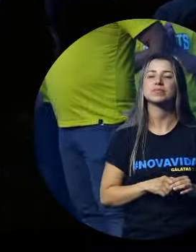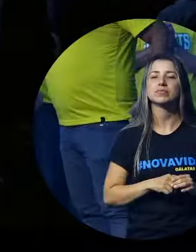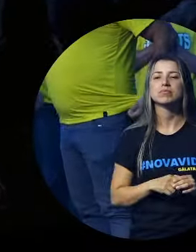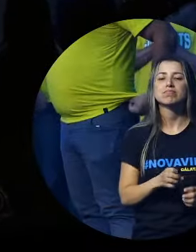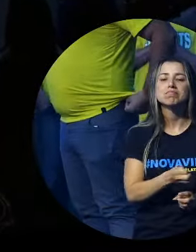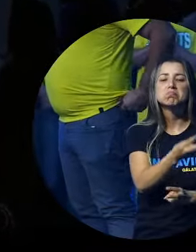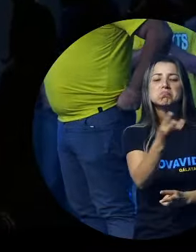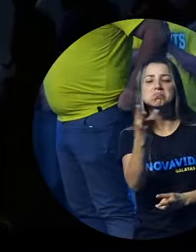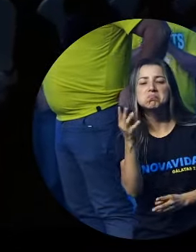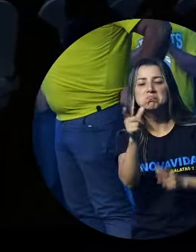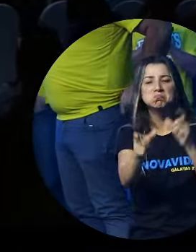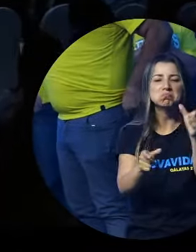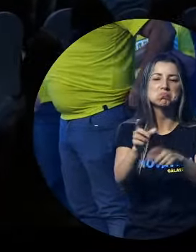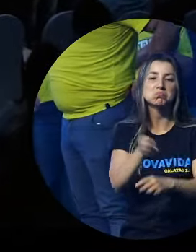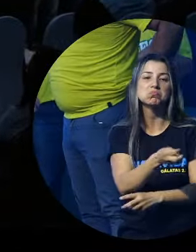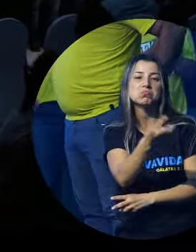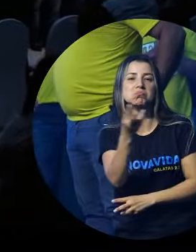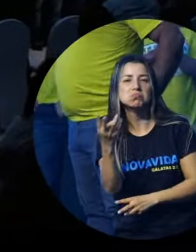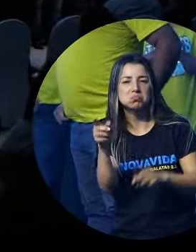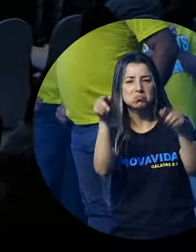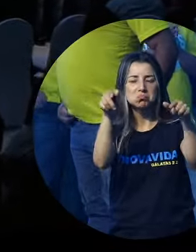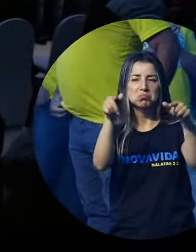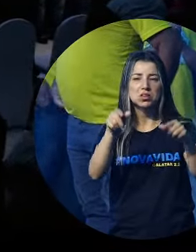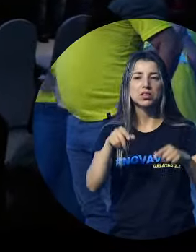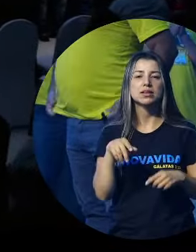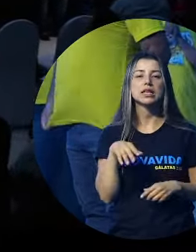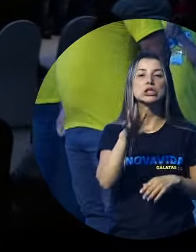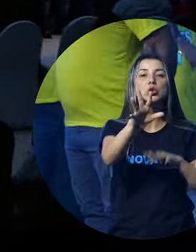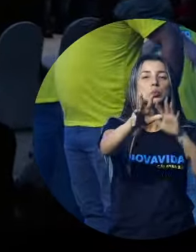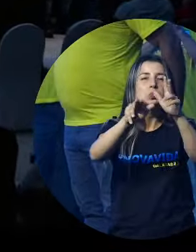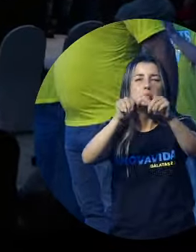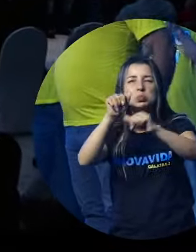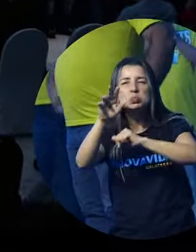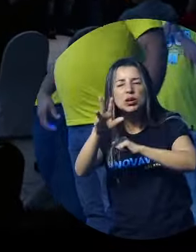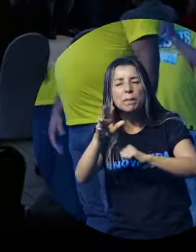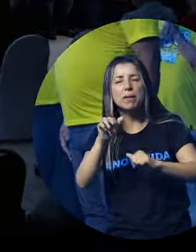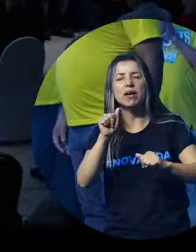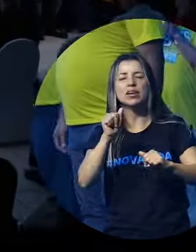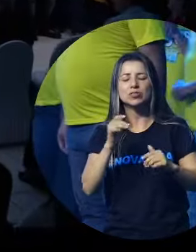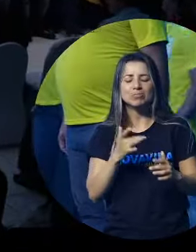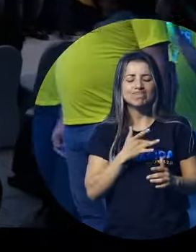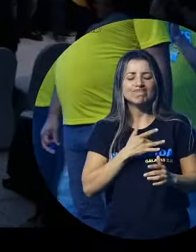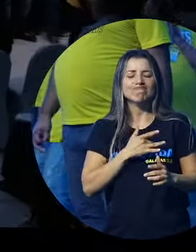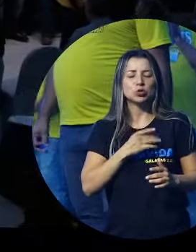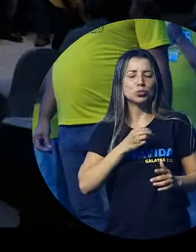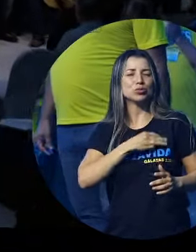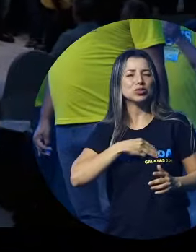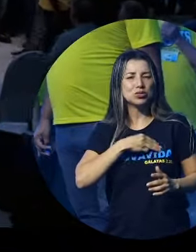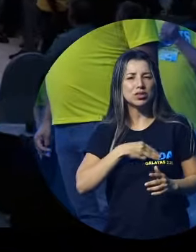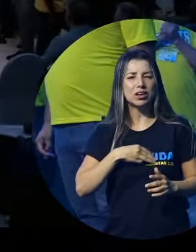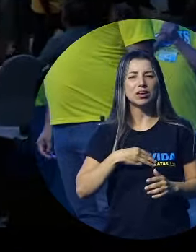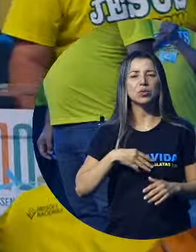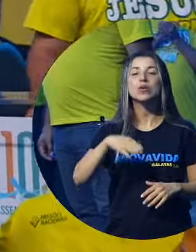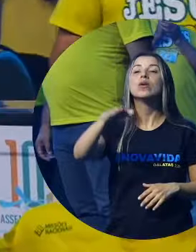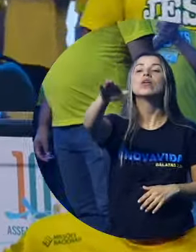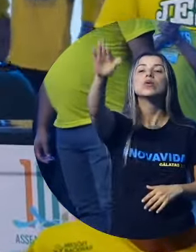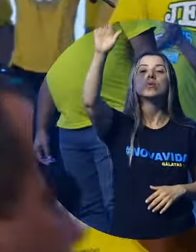Quantas pessoas nesse auditório têm um chamado missionário e vai obedecer? Levante a mão. Deus tem me chamado,